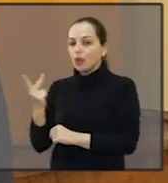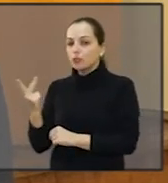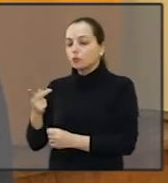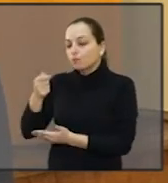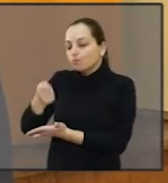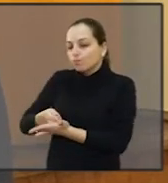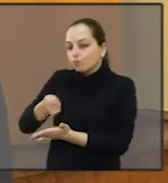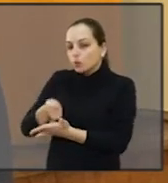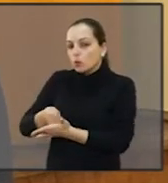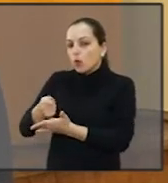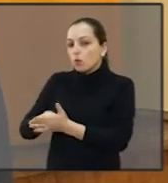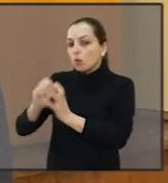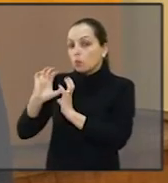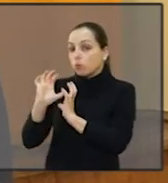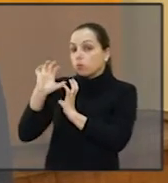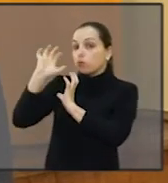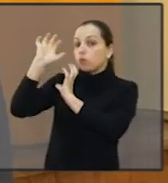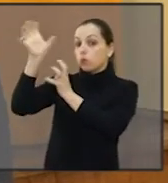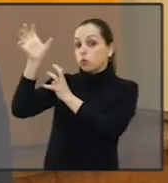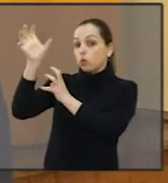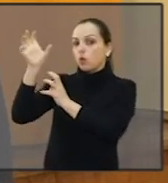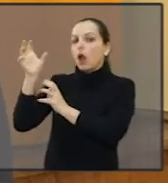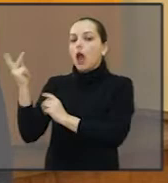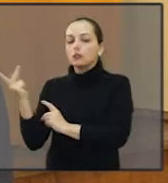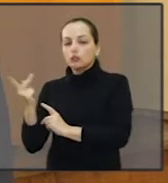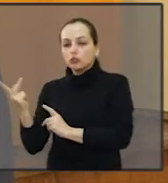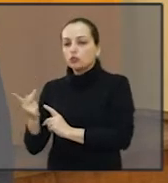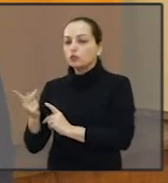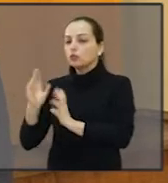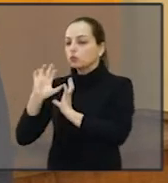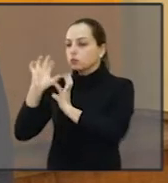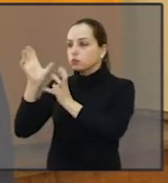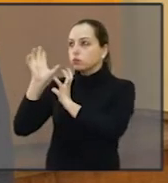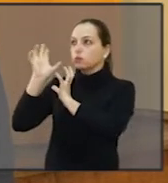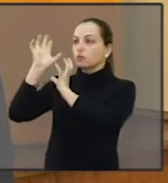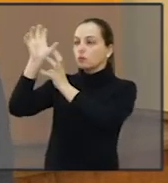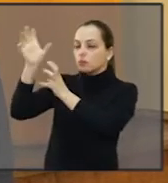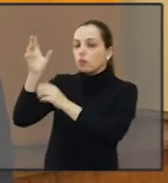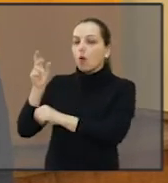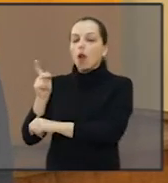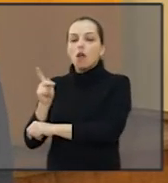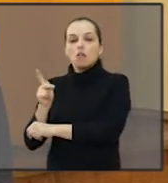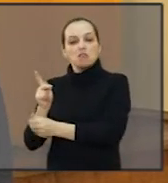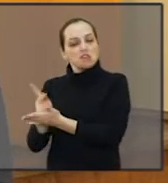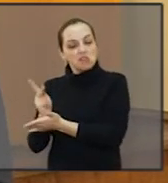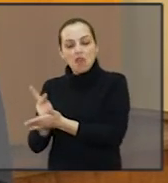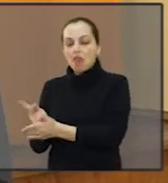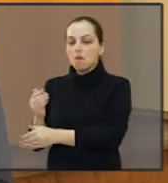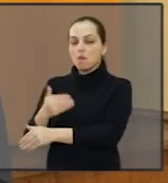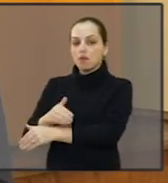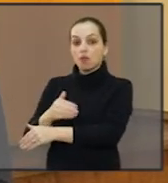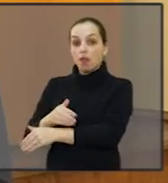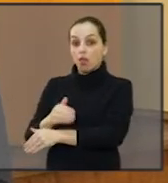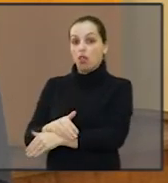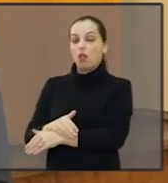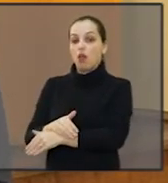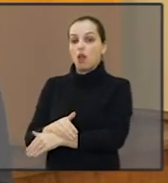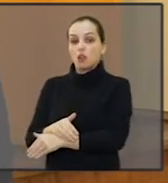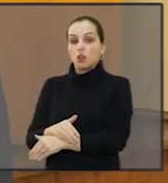se dedicava muito nos arremessos, a Paula também. Então, assim, elas são jogadoras realmente geniais, mas não